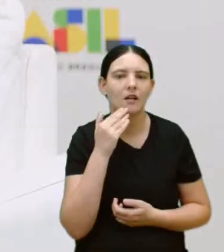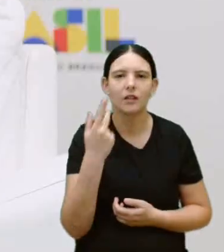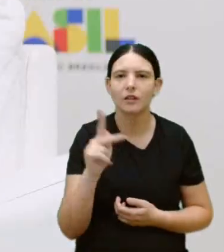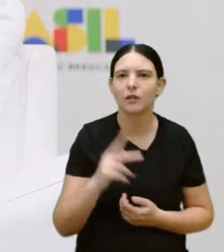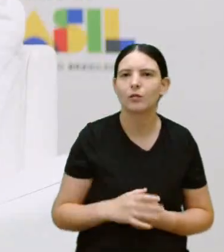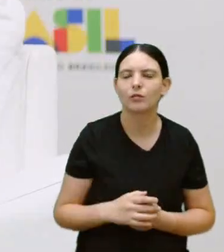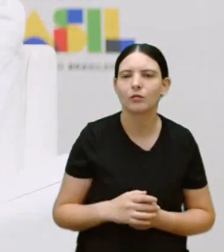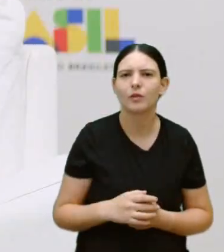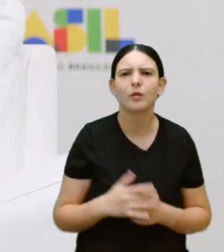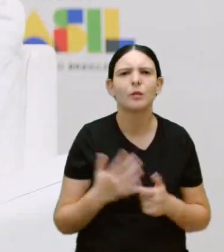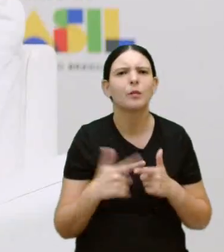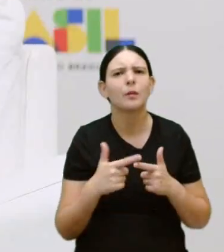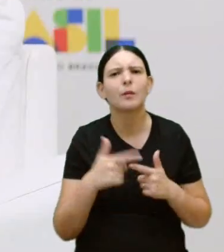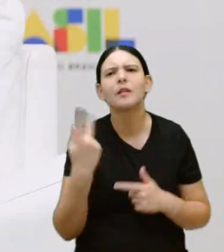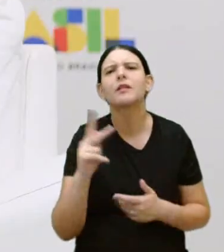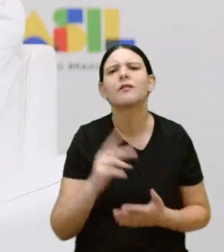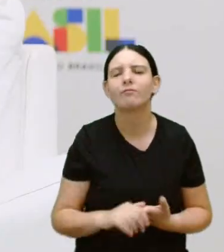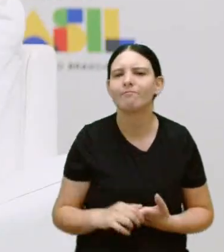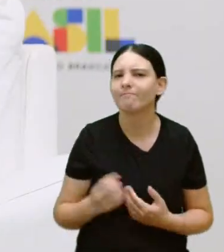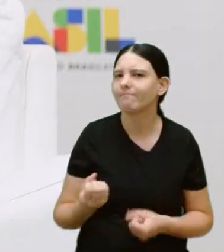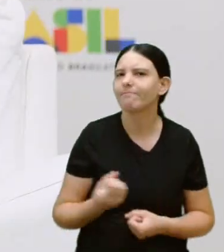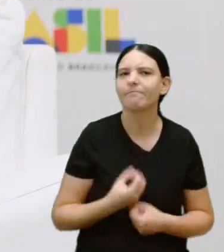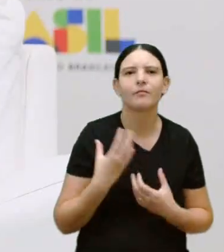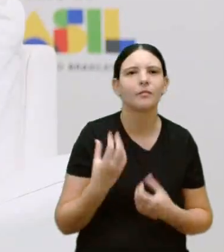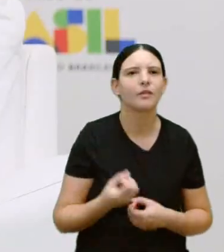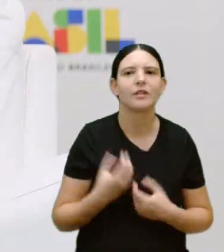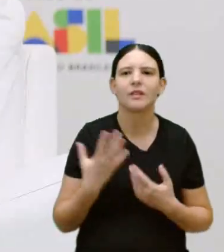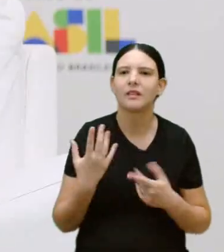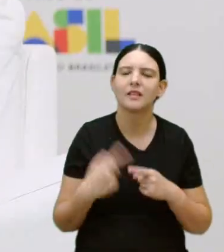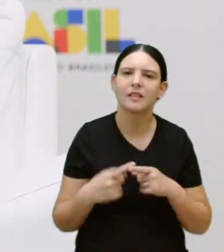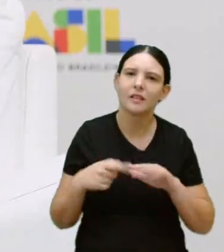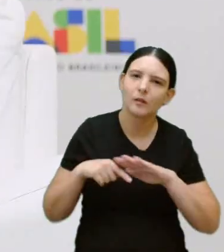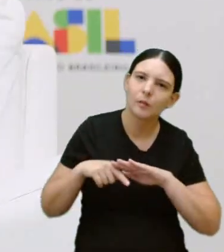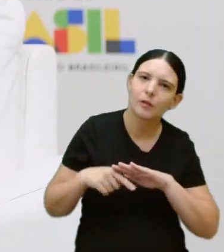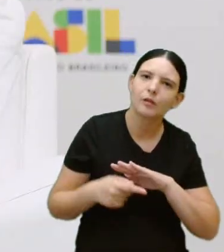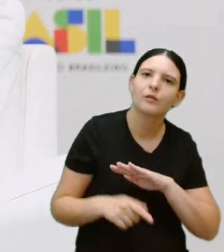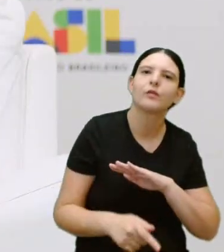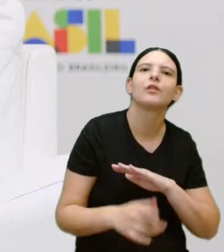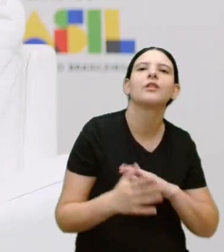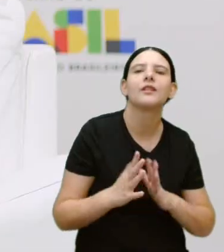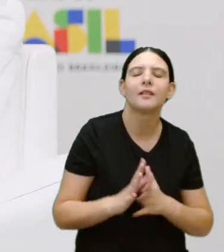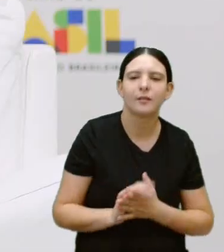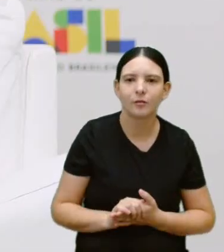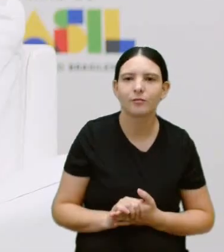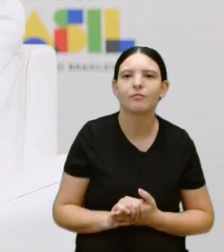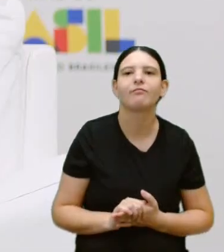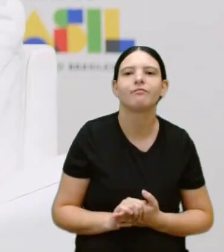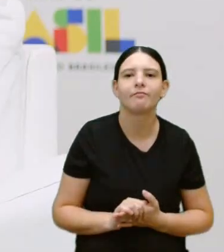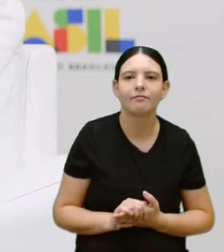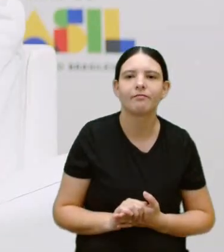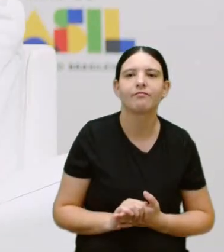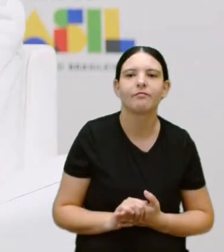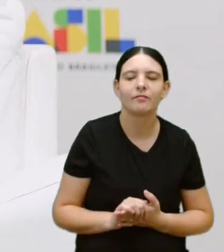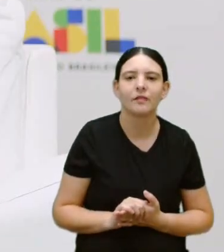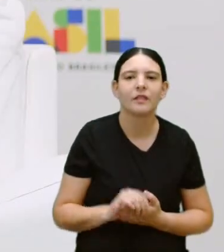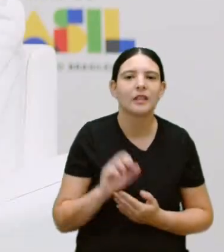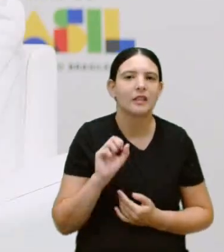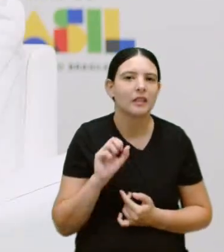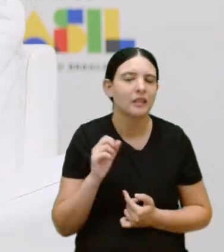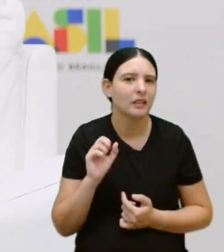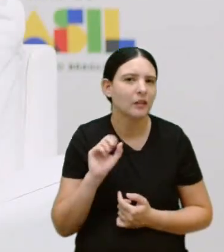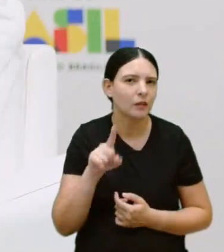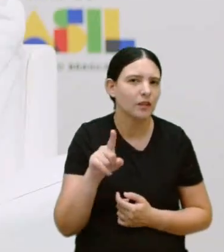de uma poesia, é de uma profundidade, faz para alguém. Fala assim, você conta as suas